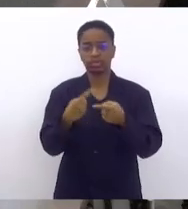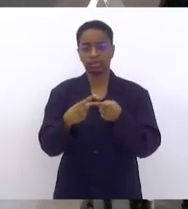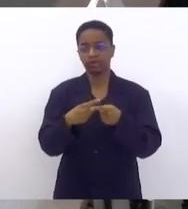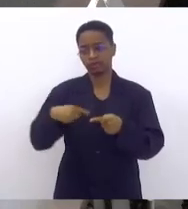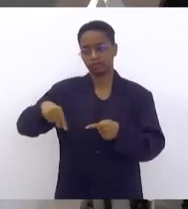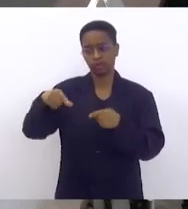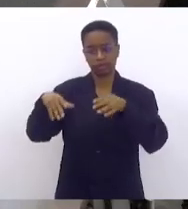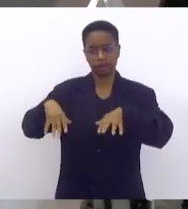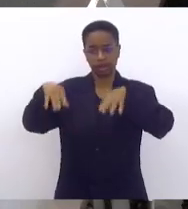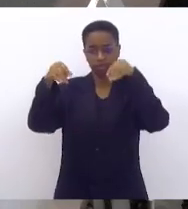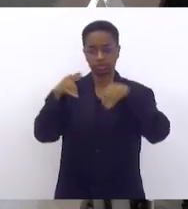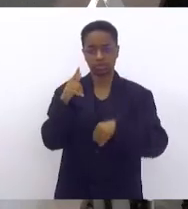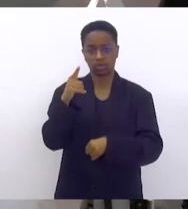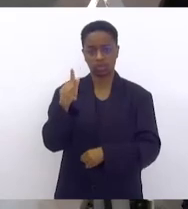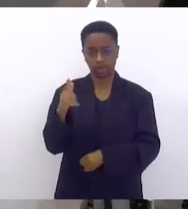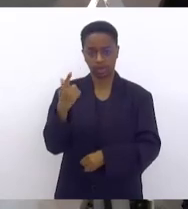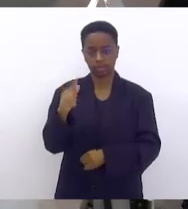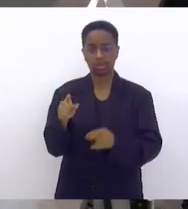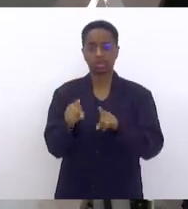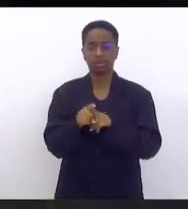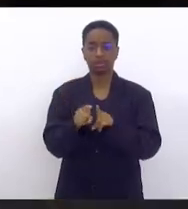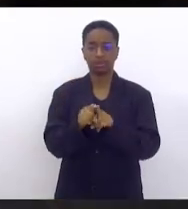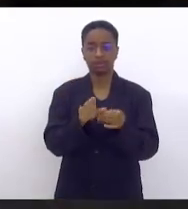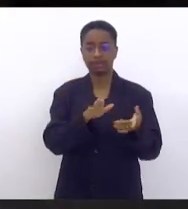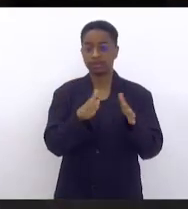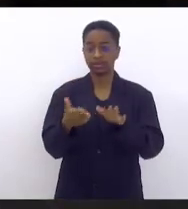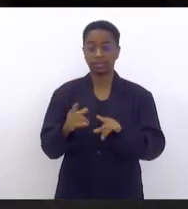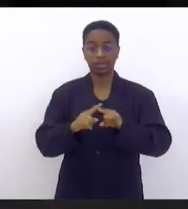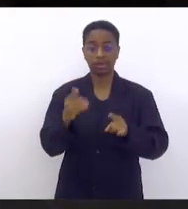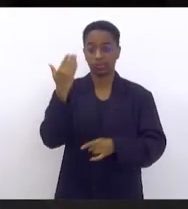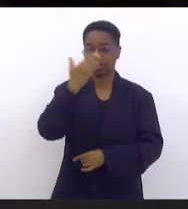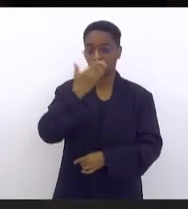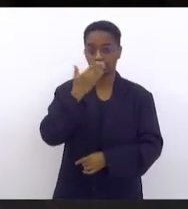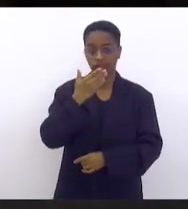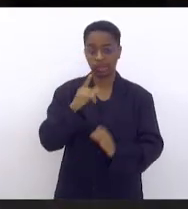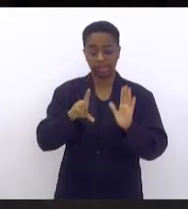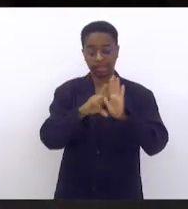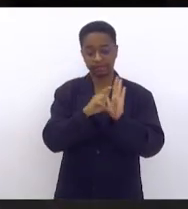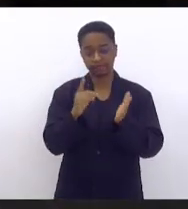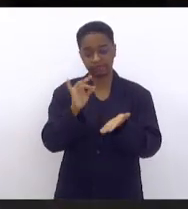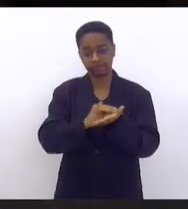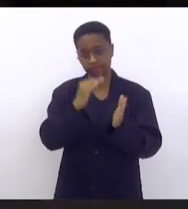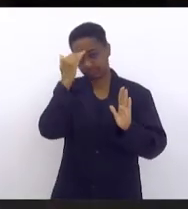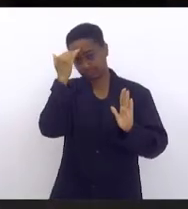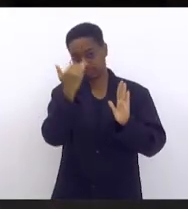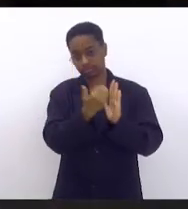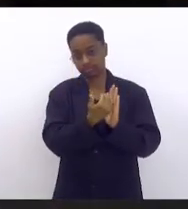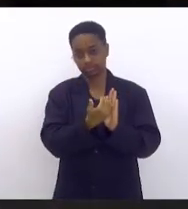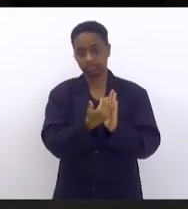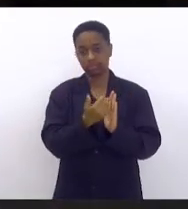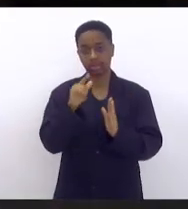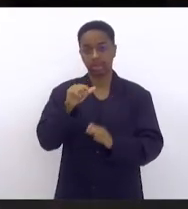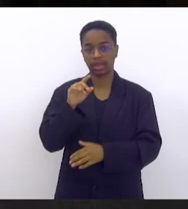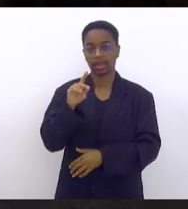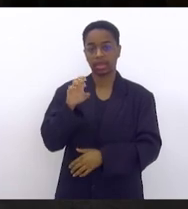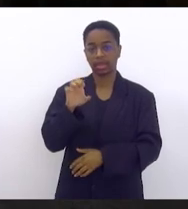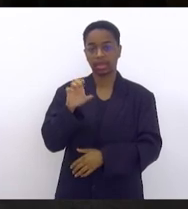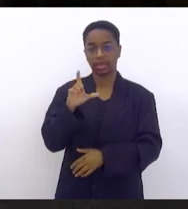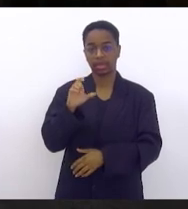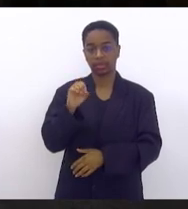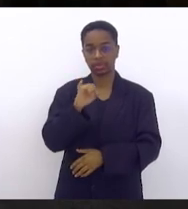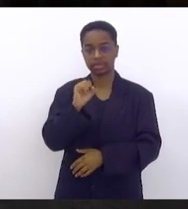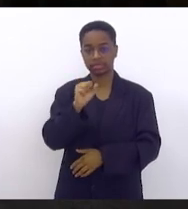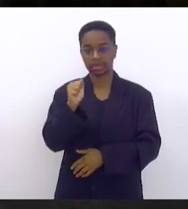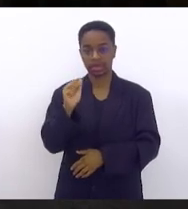Guanabara e nos deixou sem ver concretizada essa lei, que é a companheira Elisa Abrantes Casa.